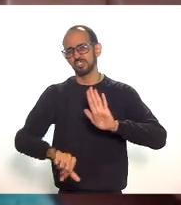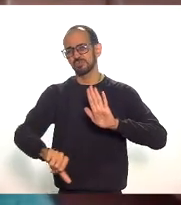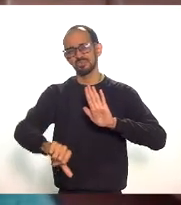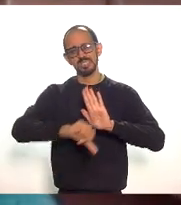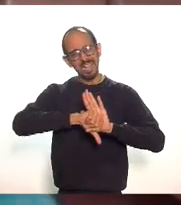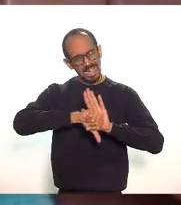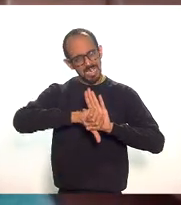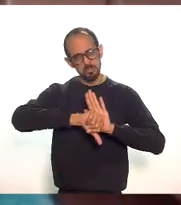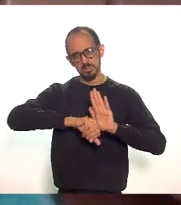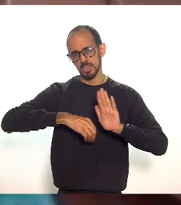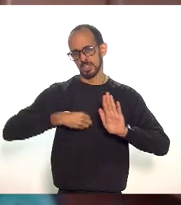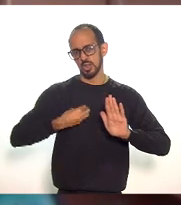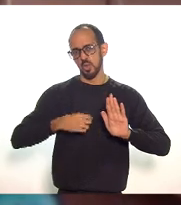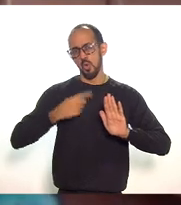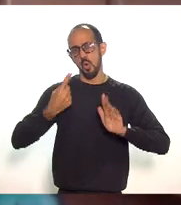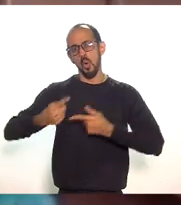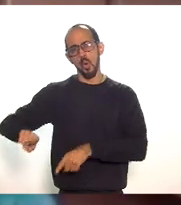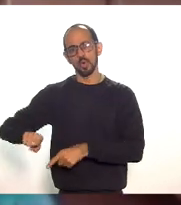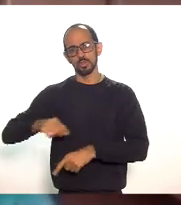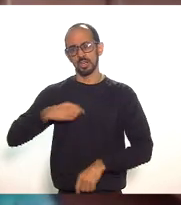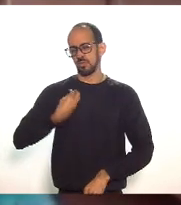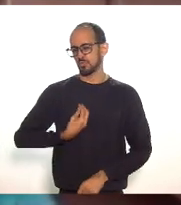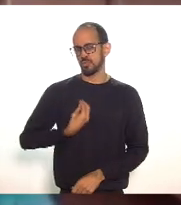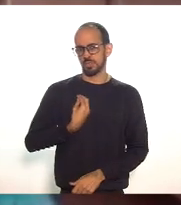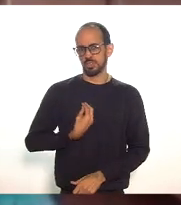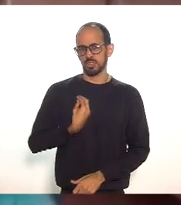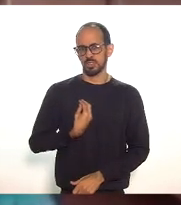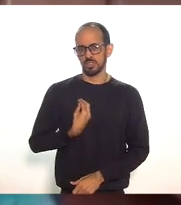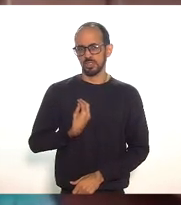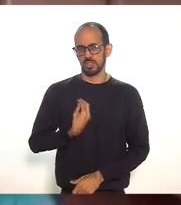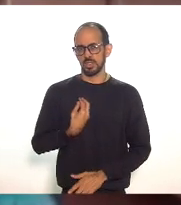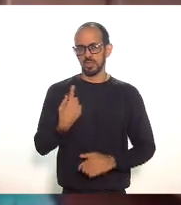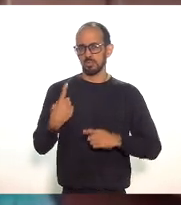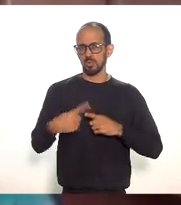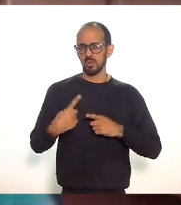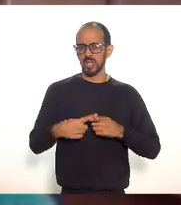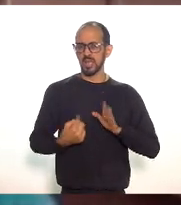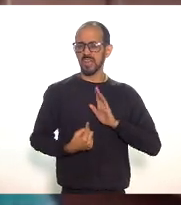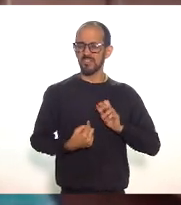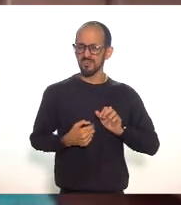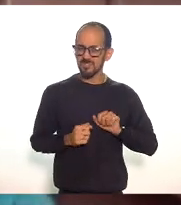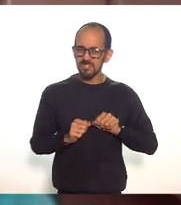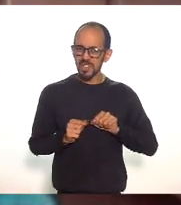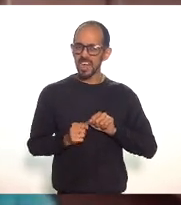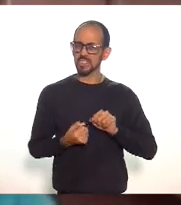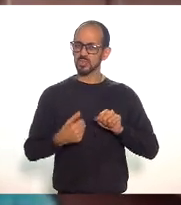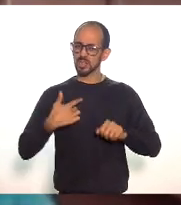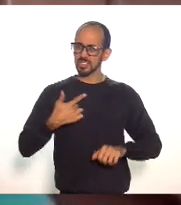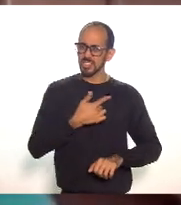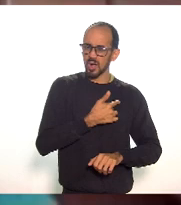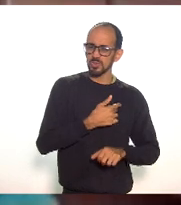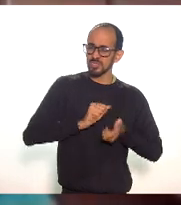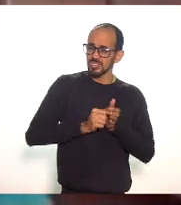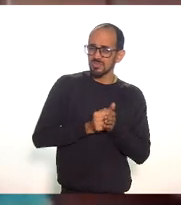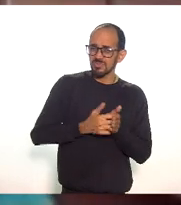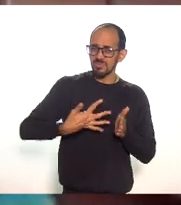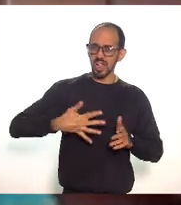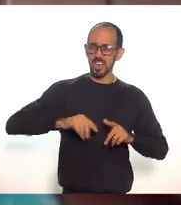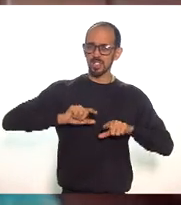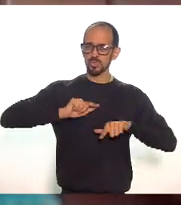diria, sem nenhum risco, porque coloca a saúde de milhares de trabalhadores e